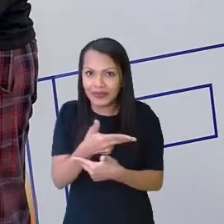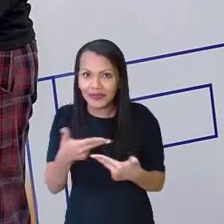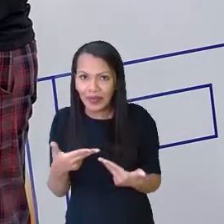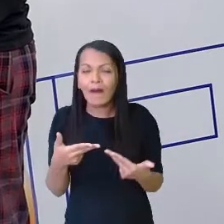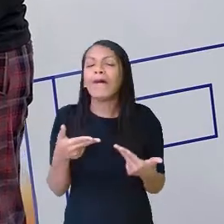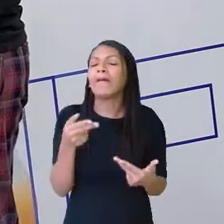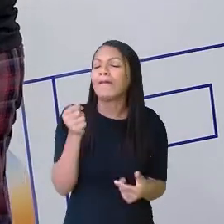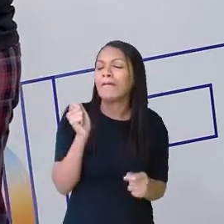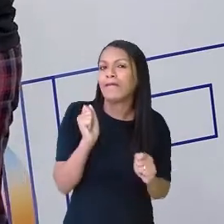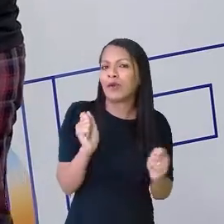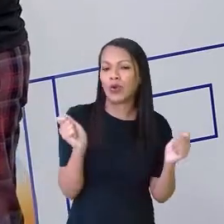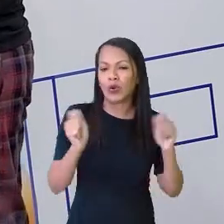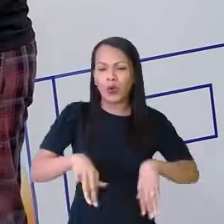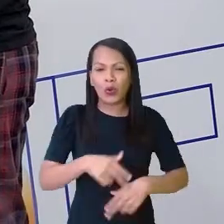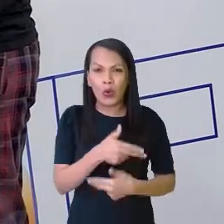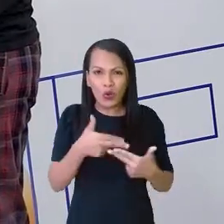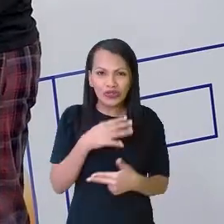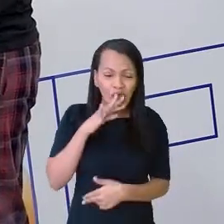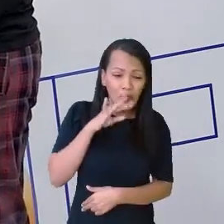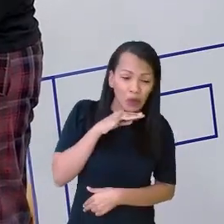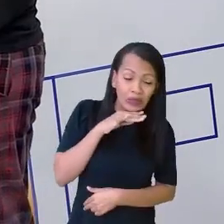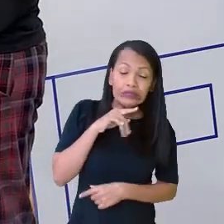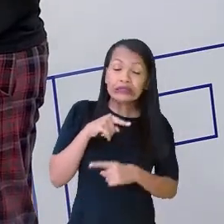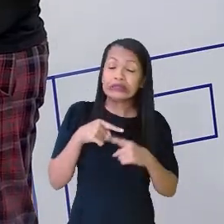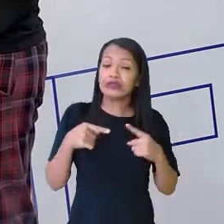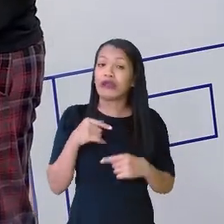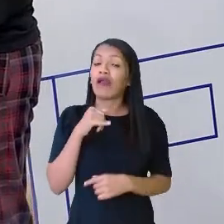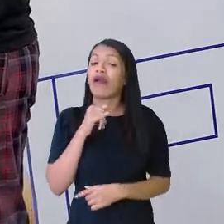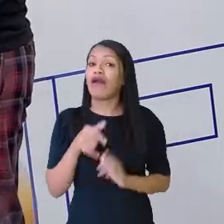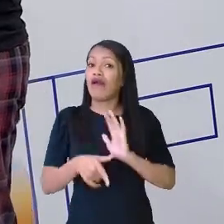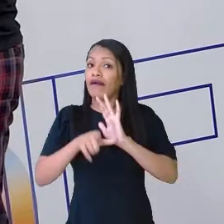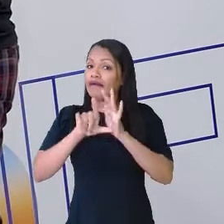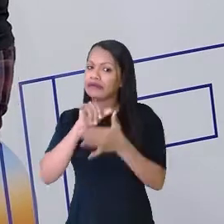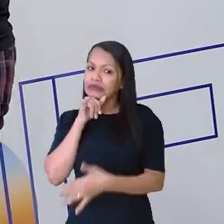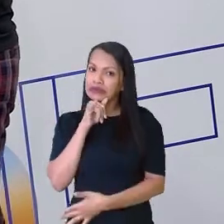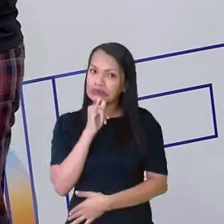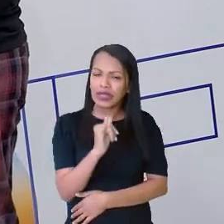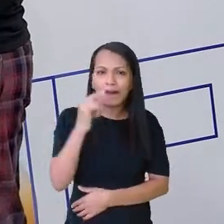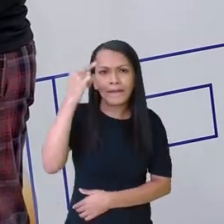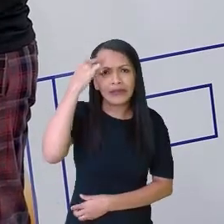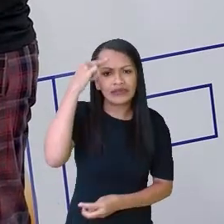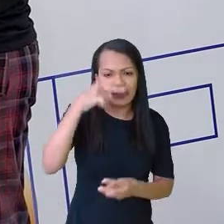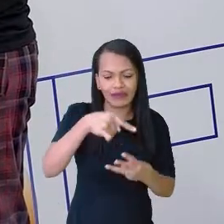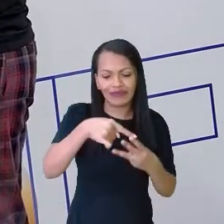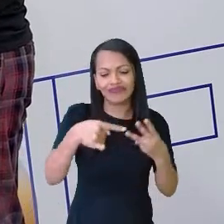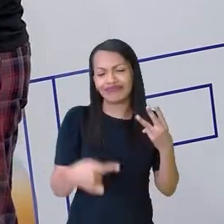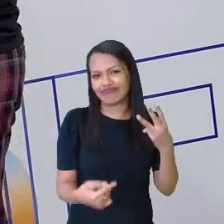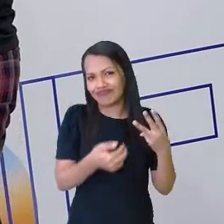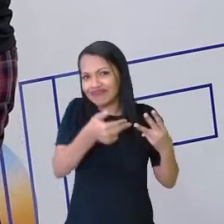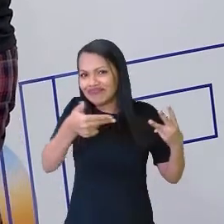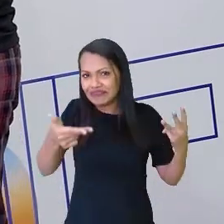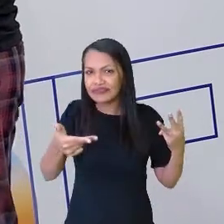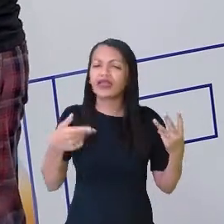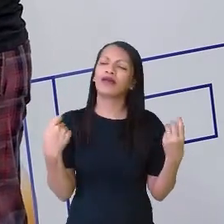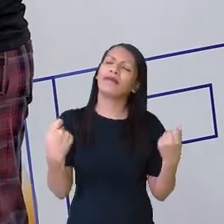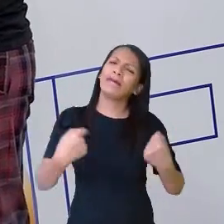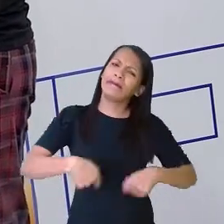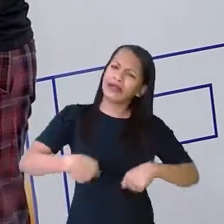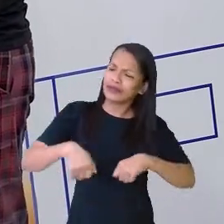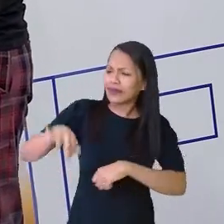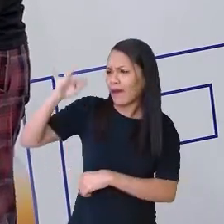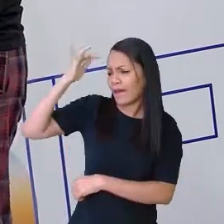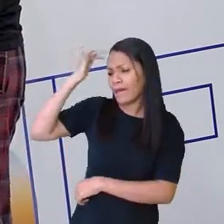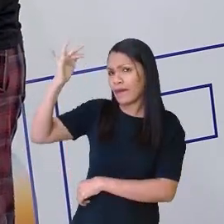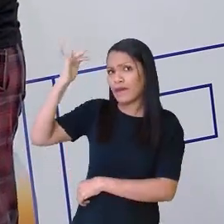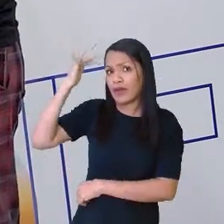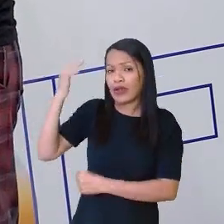de acontecer, coisas ruins, então, se as pessoas, antes de contar a história, pensassem nessas três coisas. Exatamente. Então, a gente precisa refletir quando a